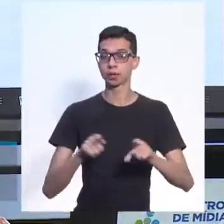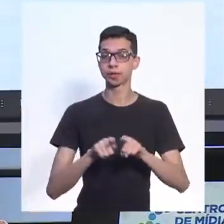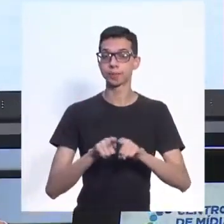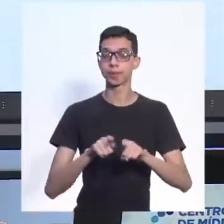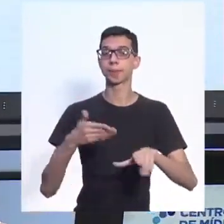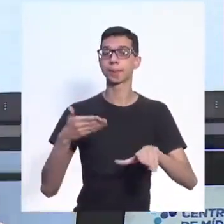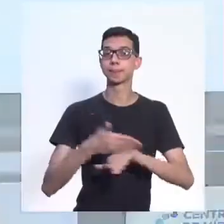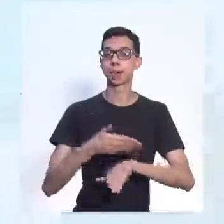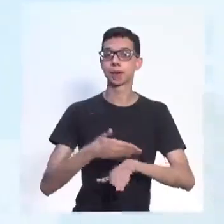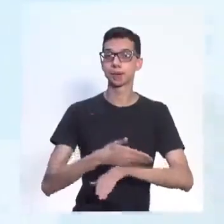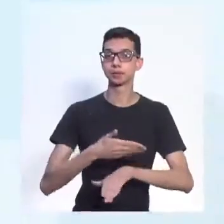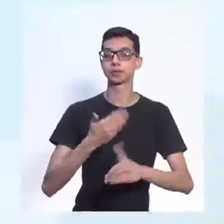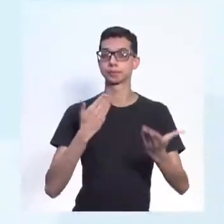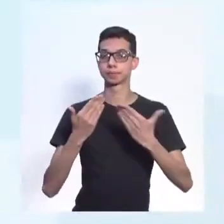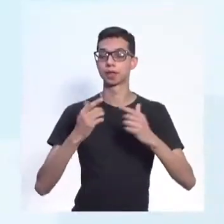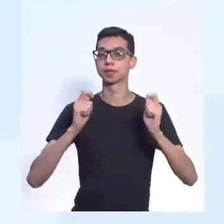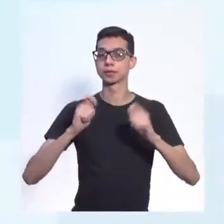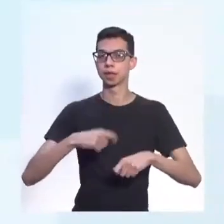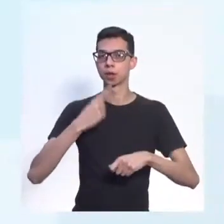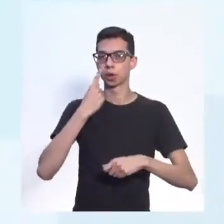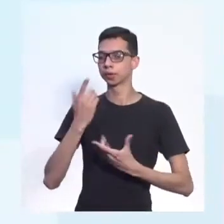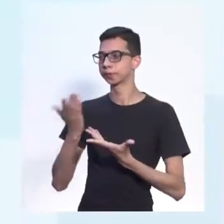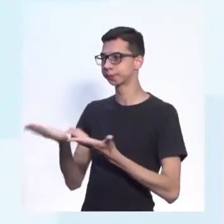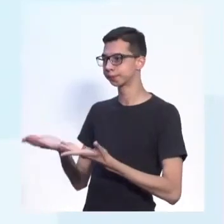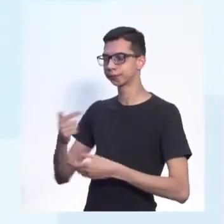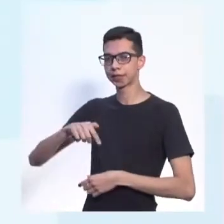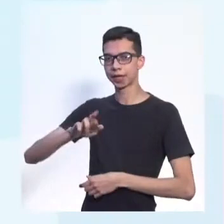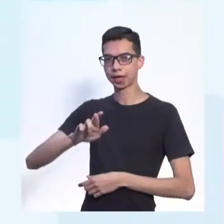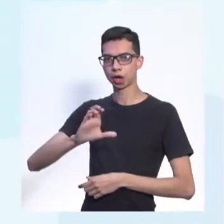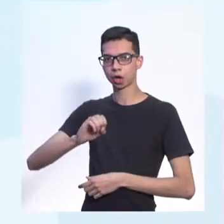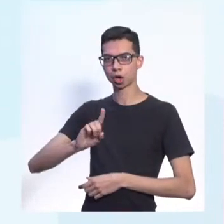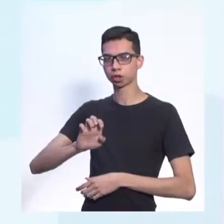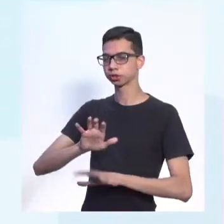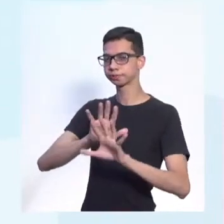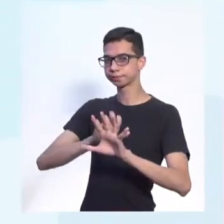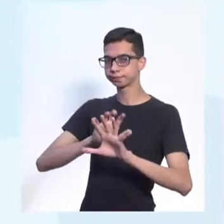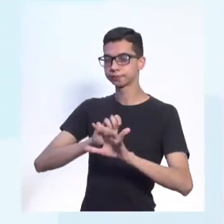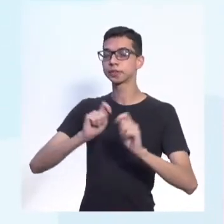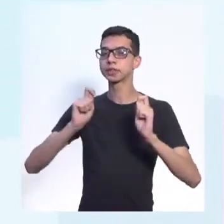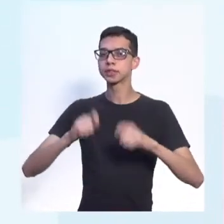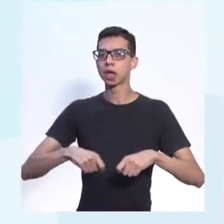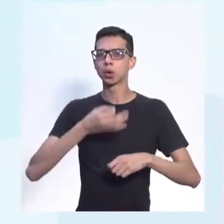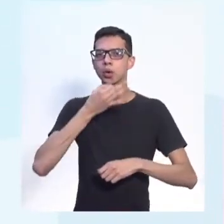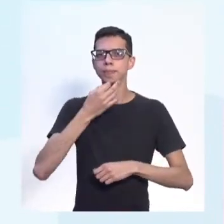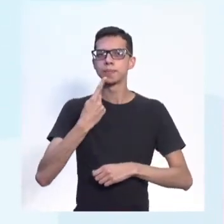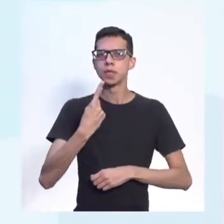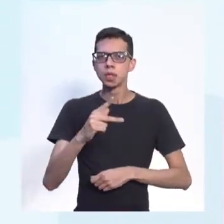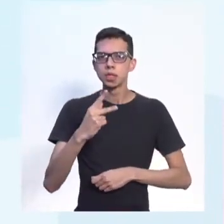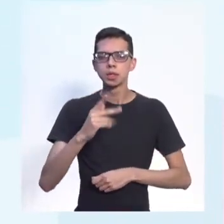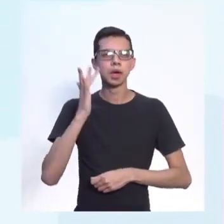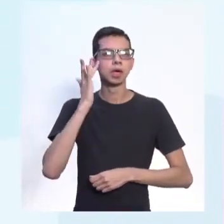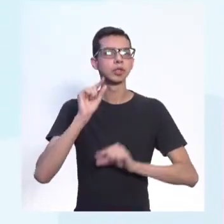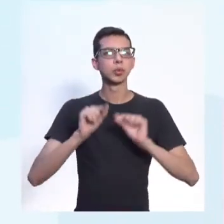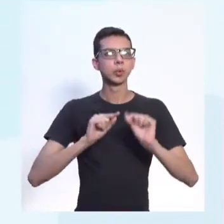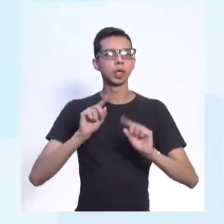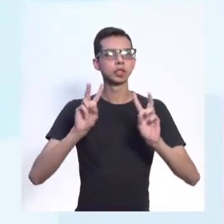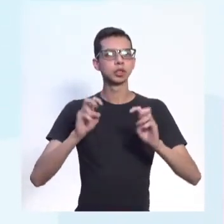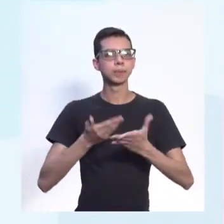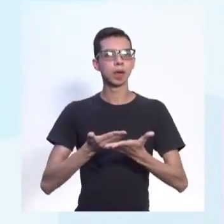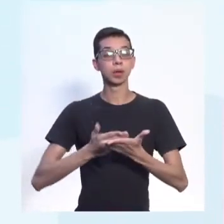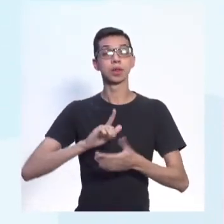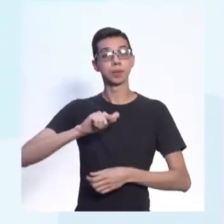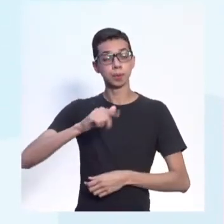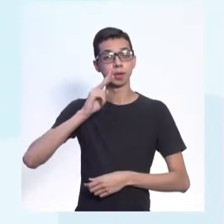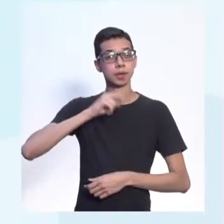do nosso QR Code, tá? Onde vocês poderão colocar suas opiniões, sugestões, o que acharam das aulas, tá? A gente lê tudo depois com